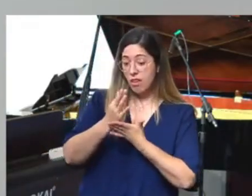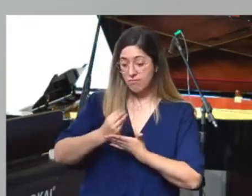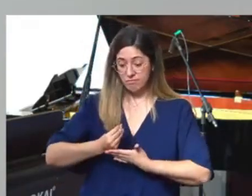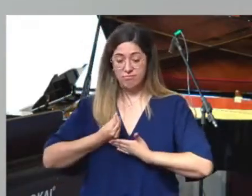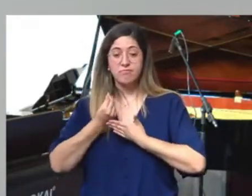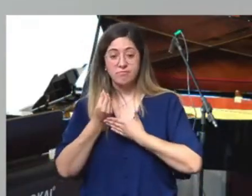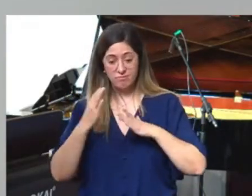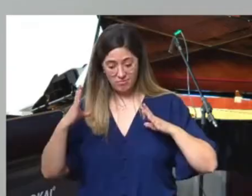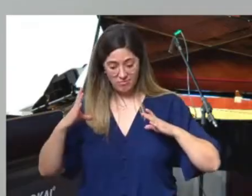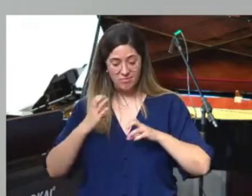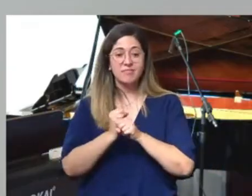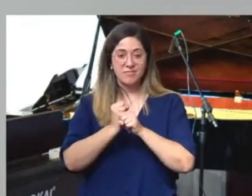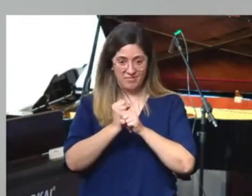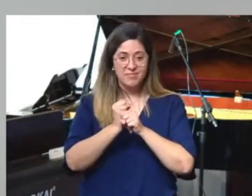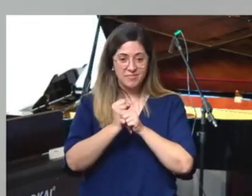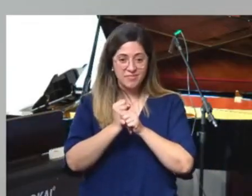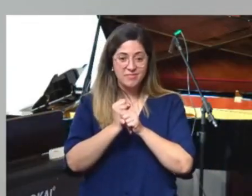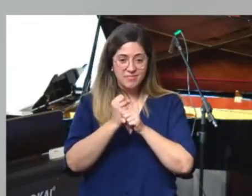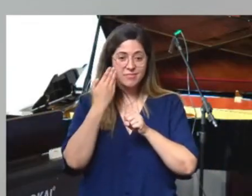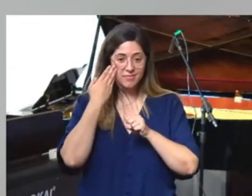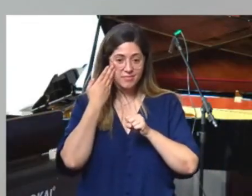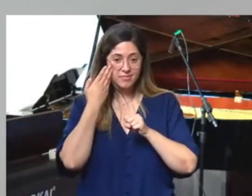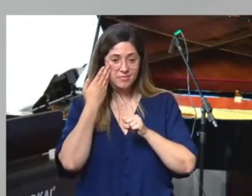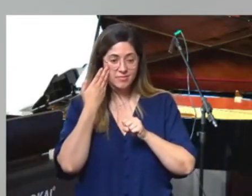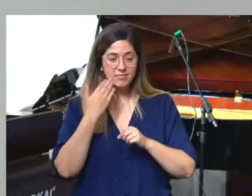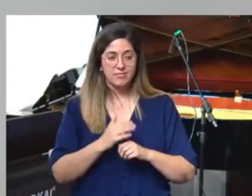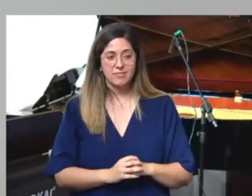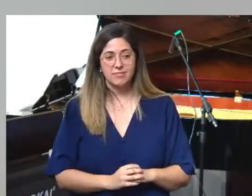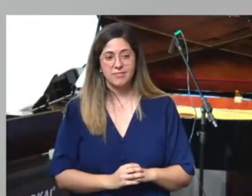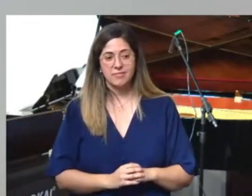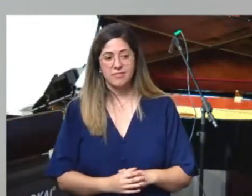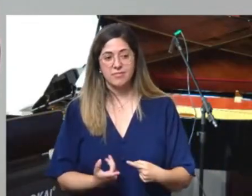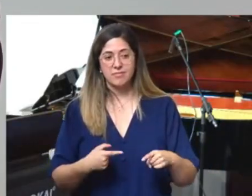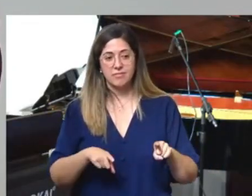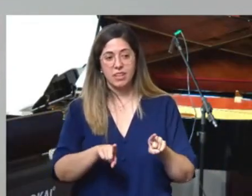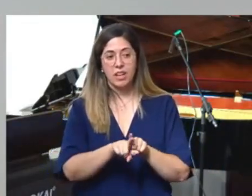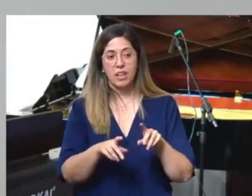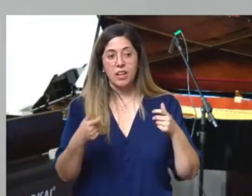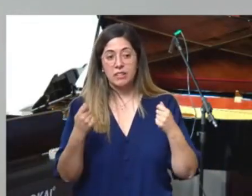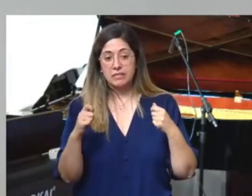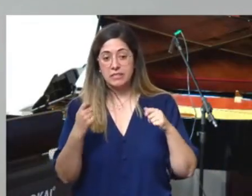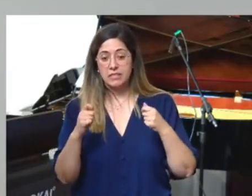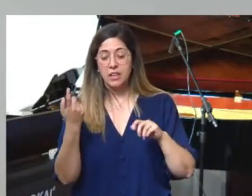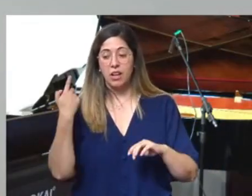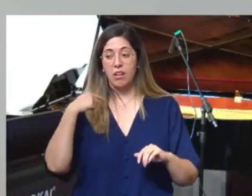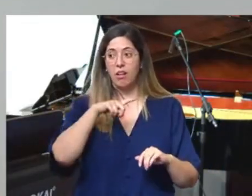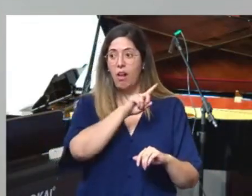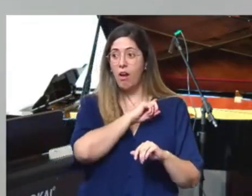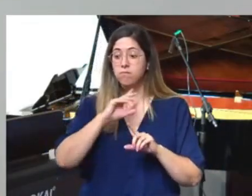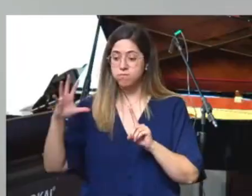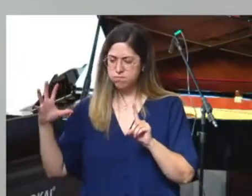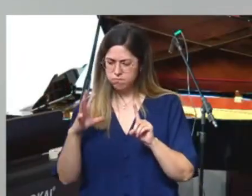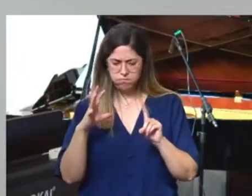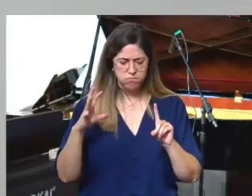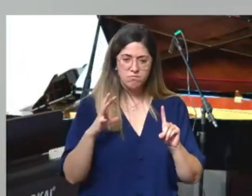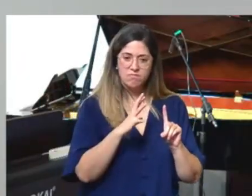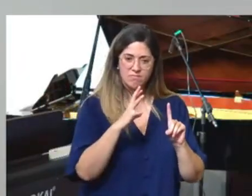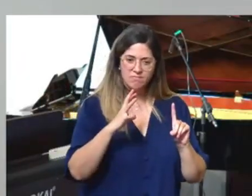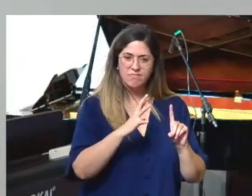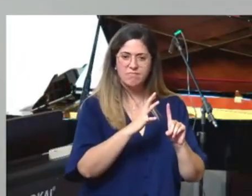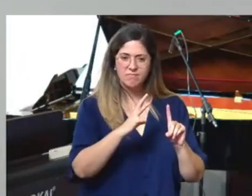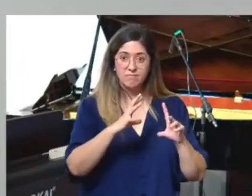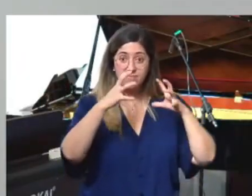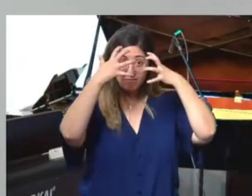entre crença e comportamento, deve influenciar, deve remodelar